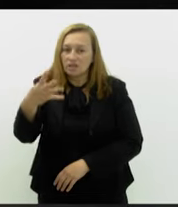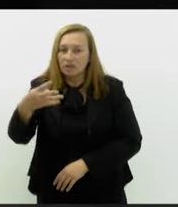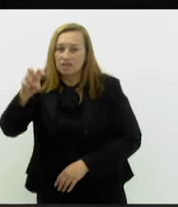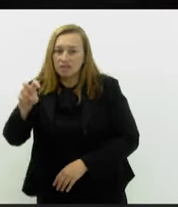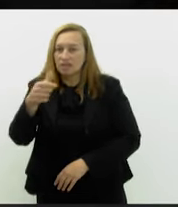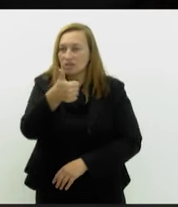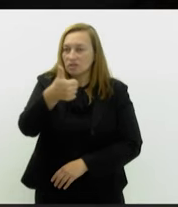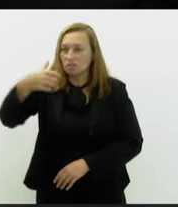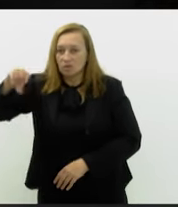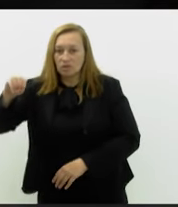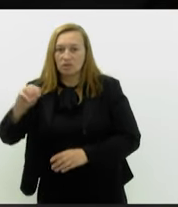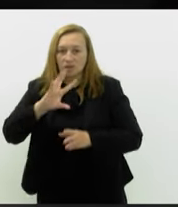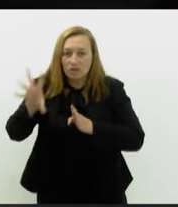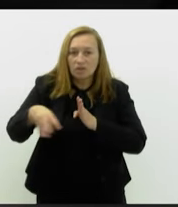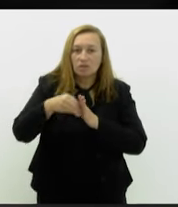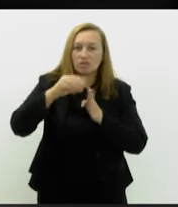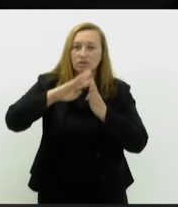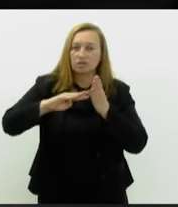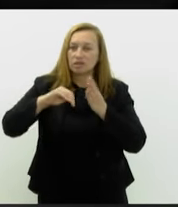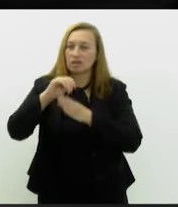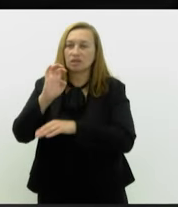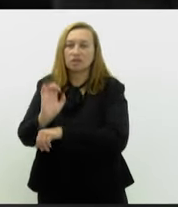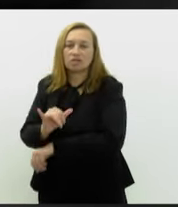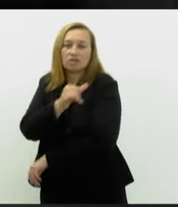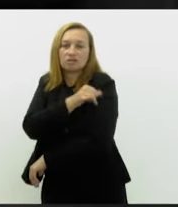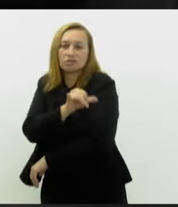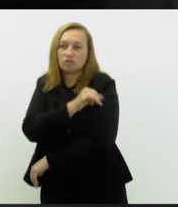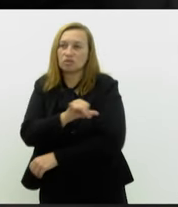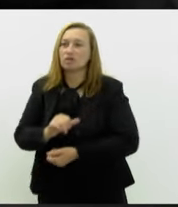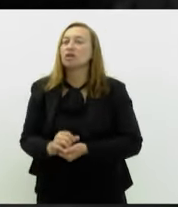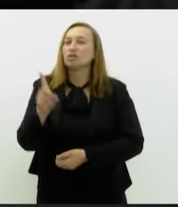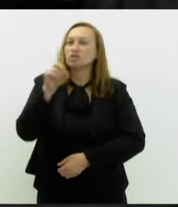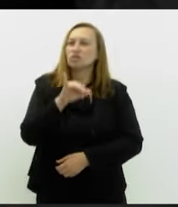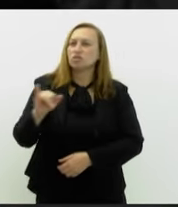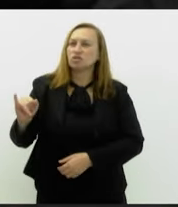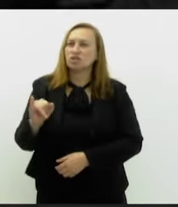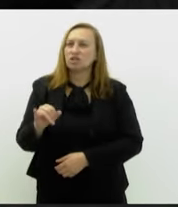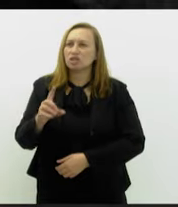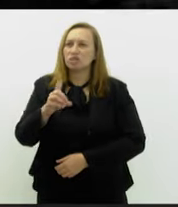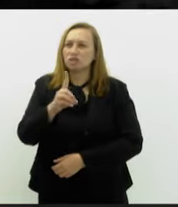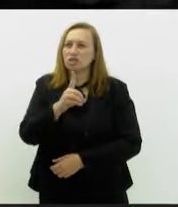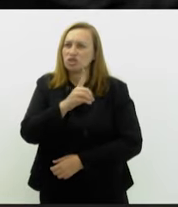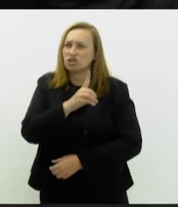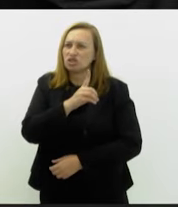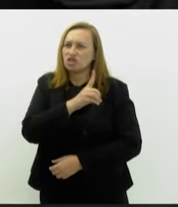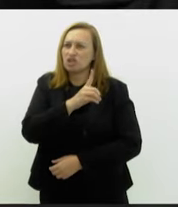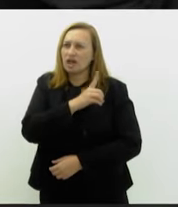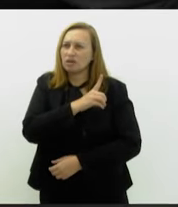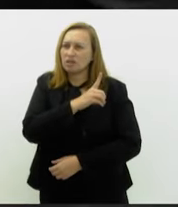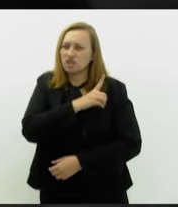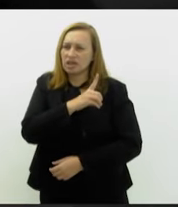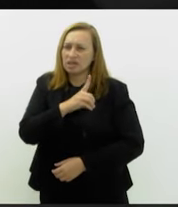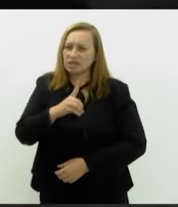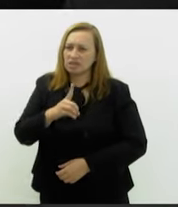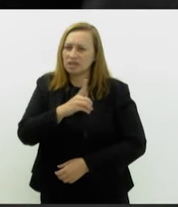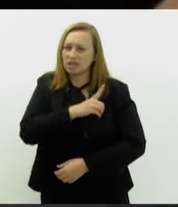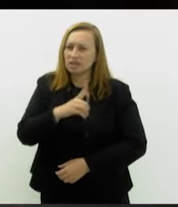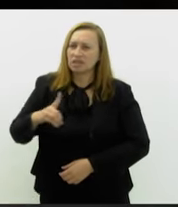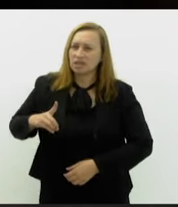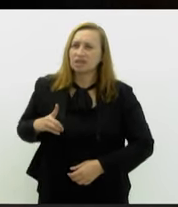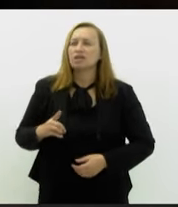5.645/2010, para incluir no calendário oficial do Estado do Rio de Janeiro o Dia do Diácono. Parecer da Comissão de Constituição e Justiça